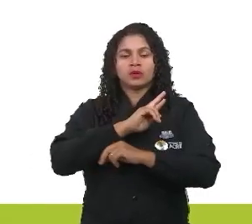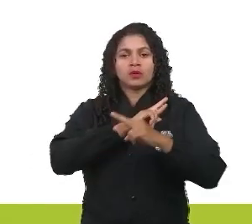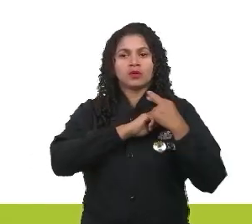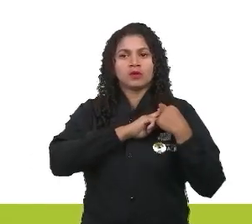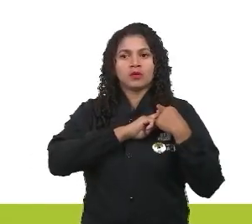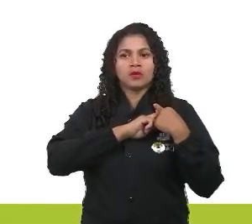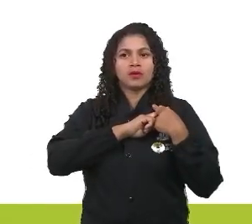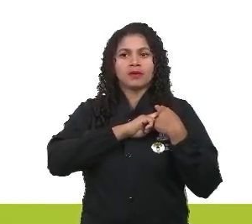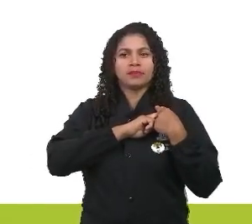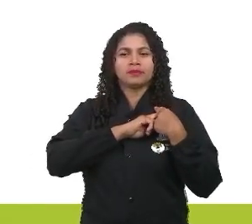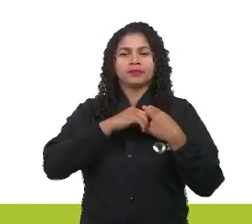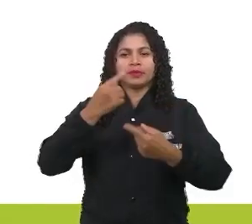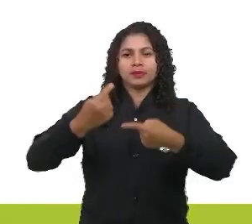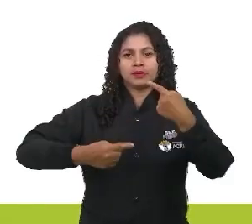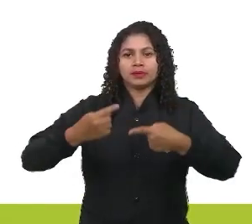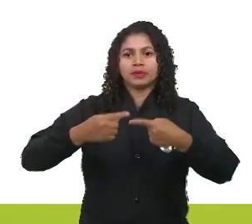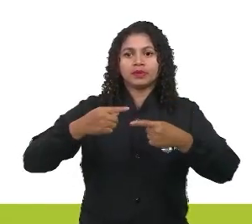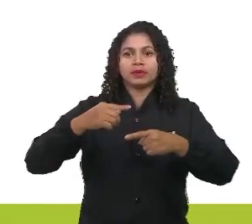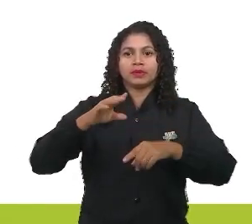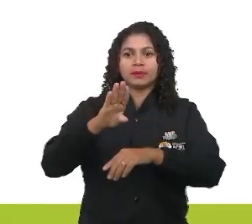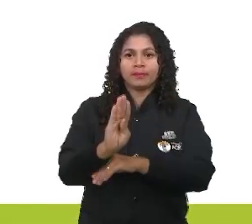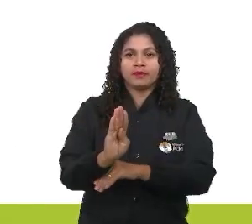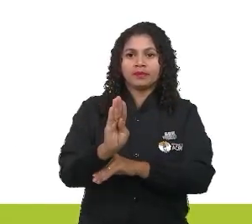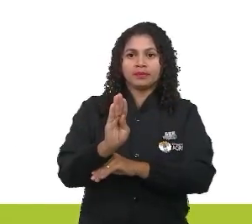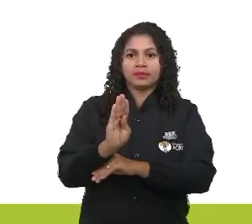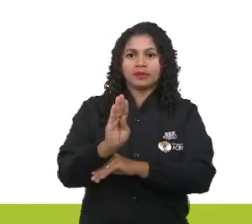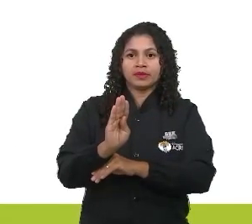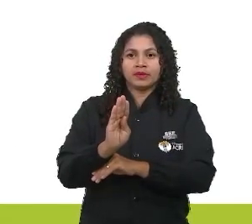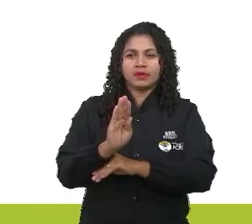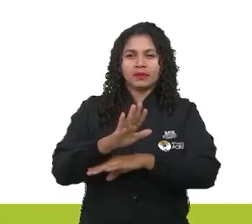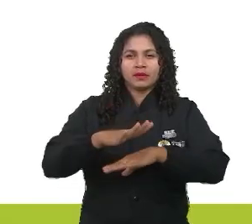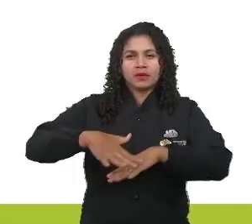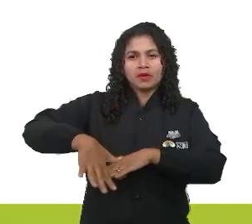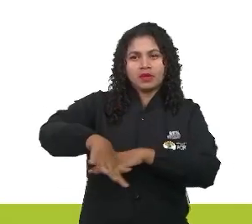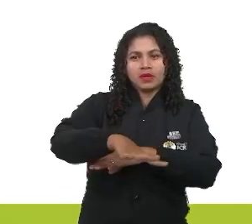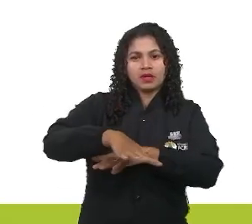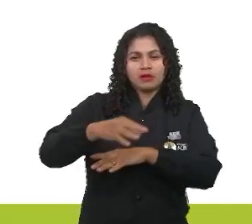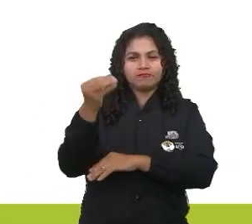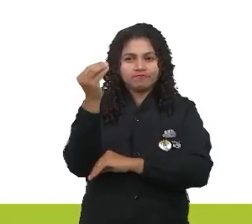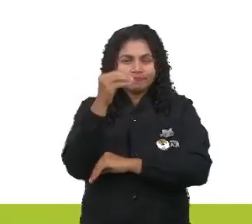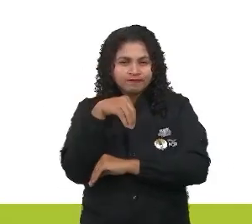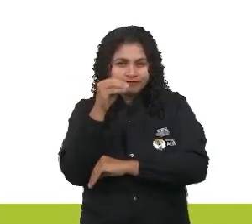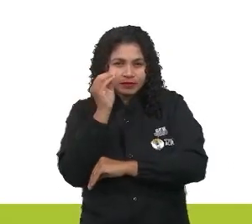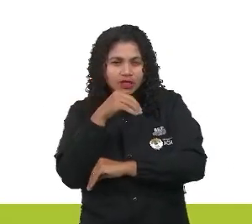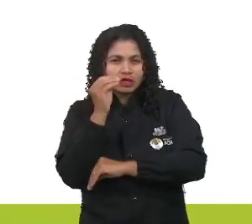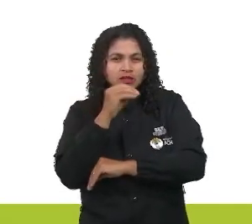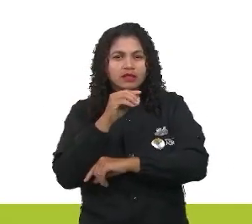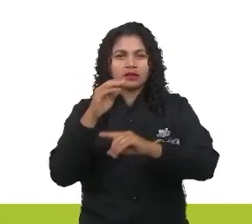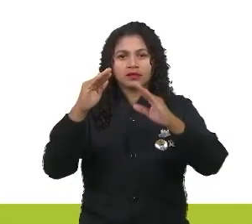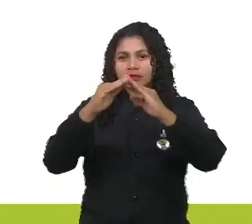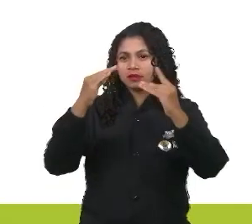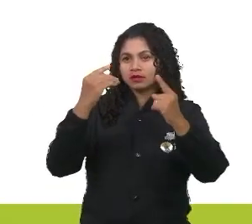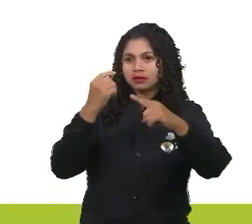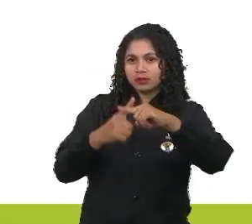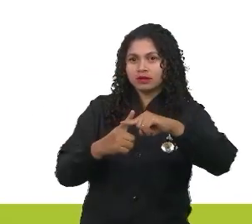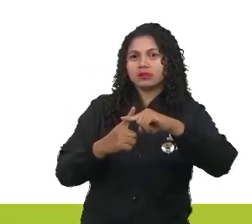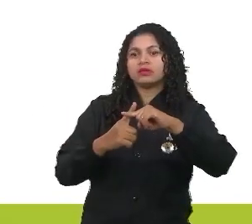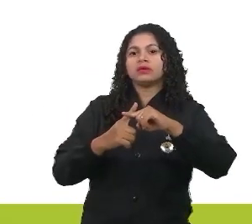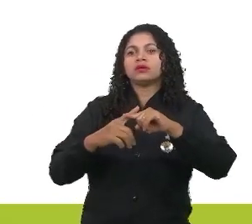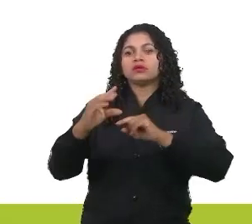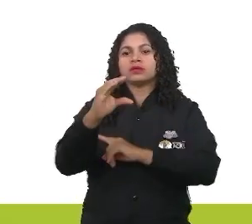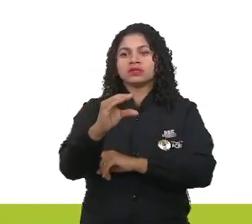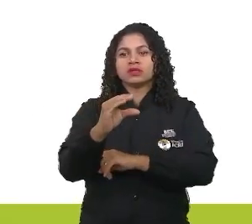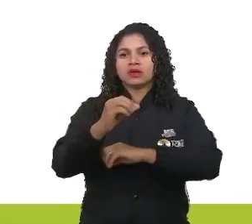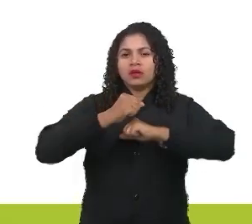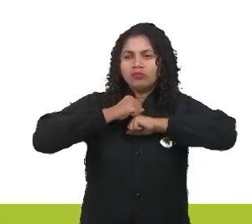de vulnerabilidade pela Igreja. Letra C, disseminação de projetos sociais em